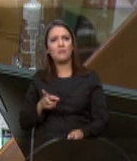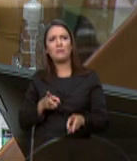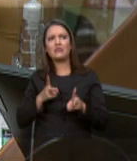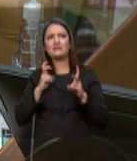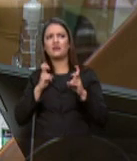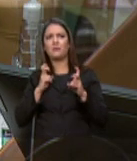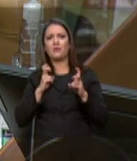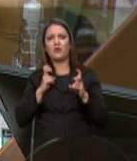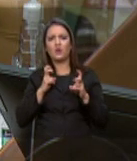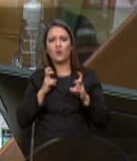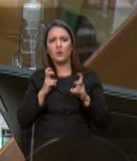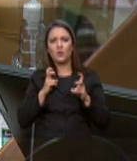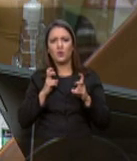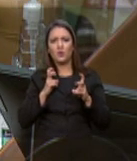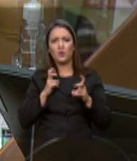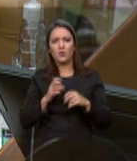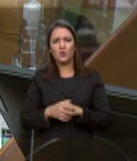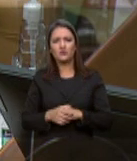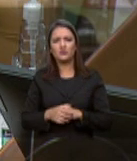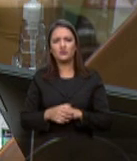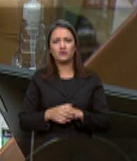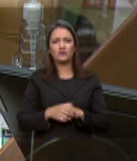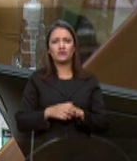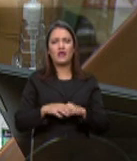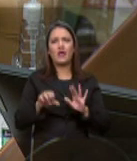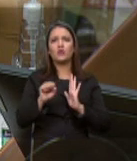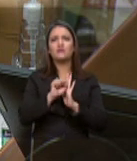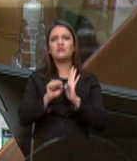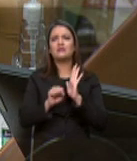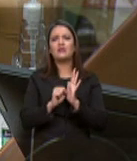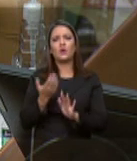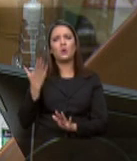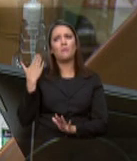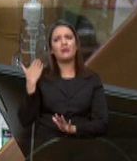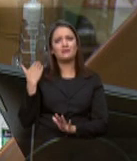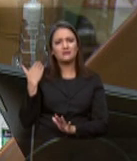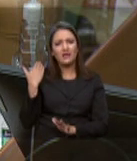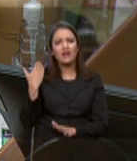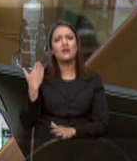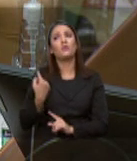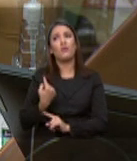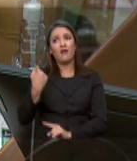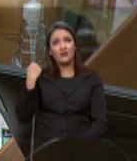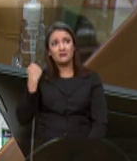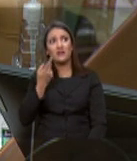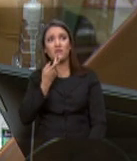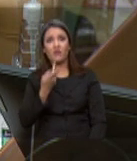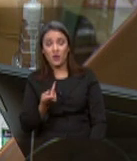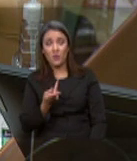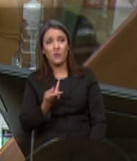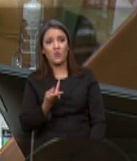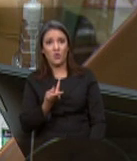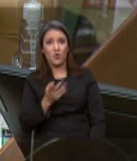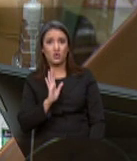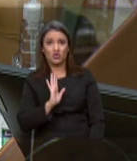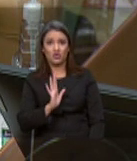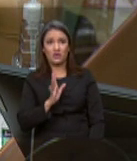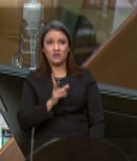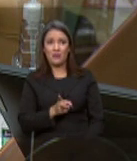menos no início do século passado, tanto se fazia referência, e eu sou de uma geração